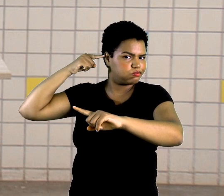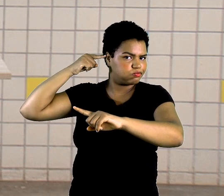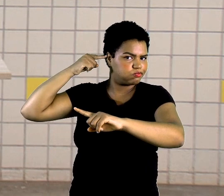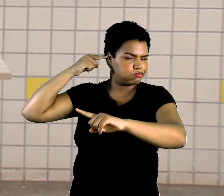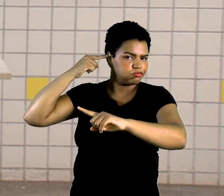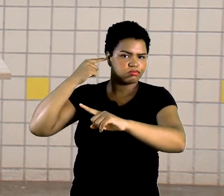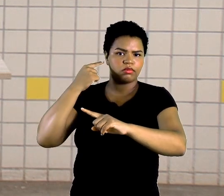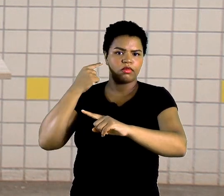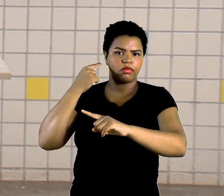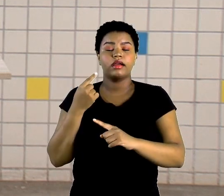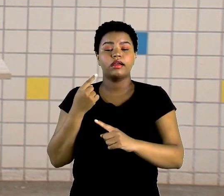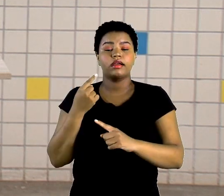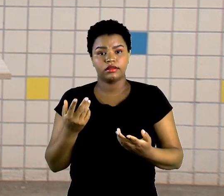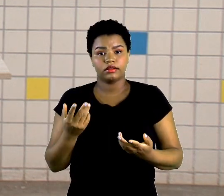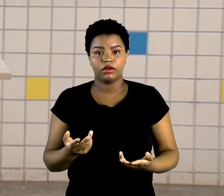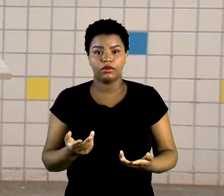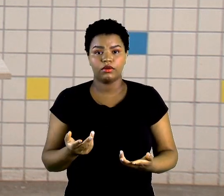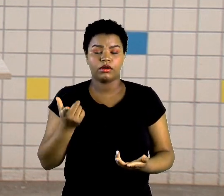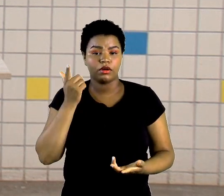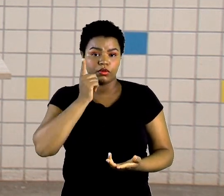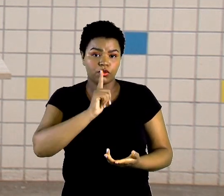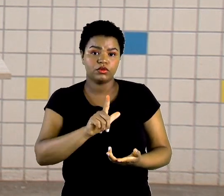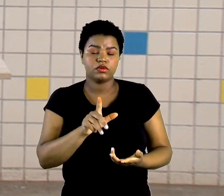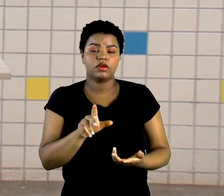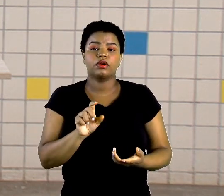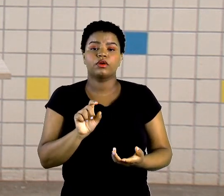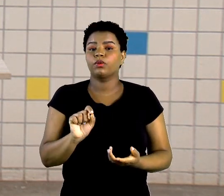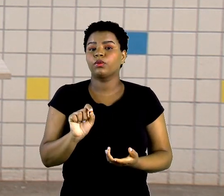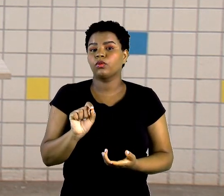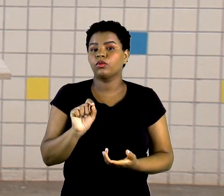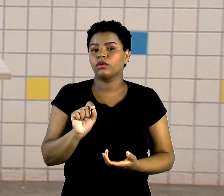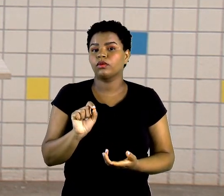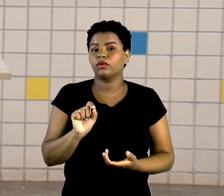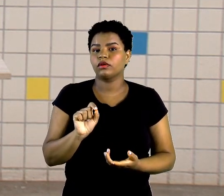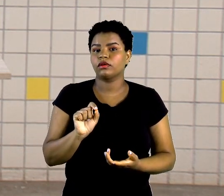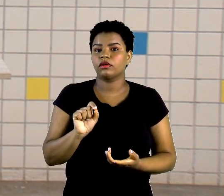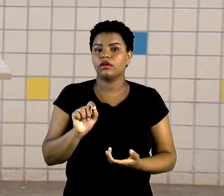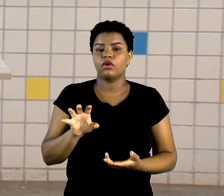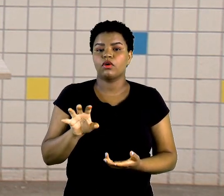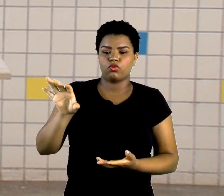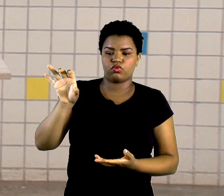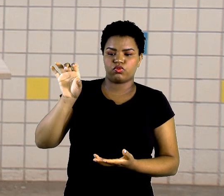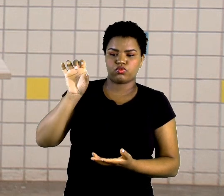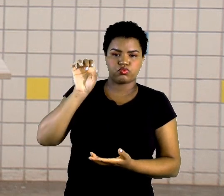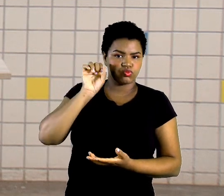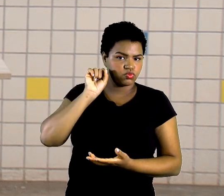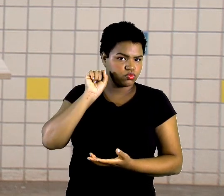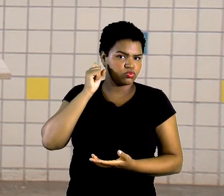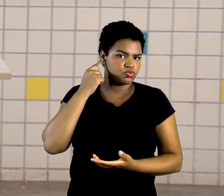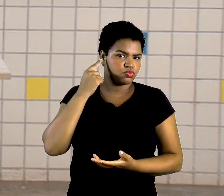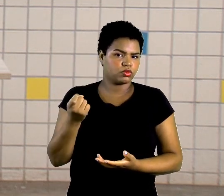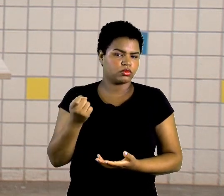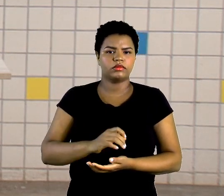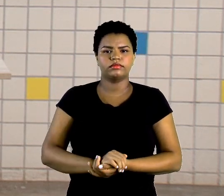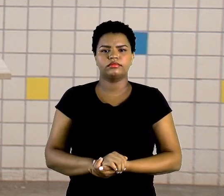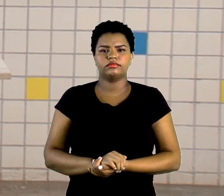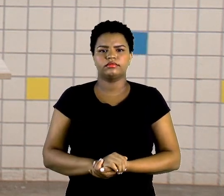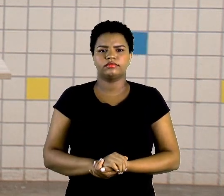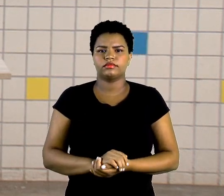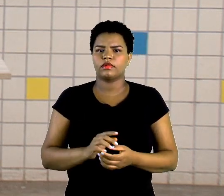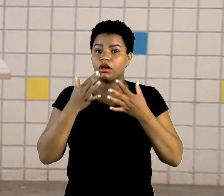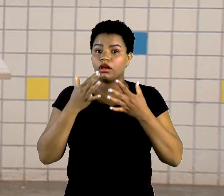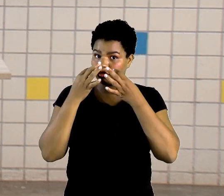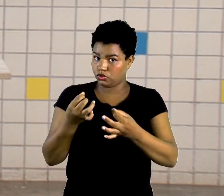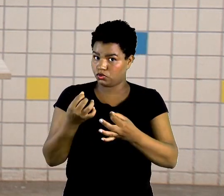vai receber nesse momento o som. Mas eu quero te chamar a atenção para uma